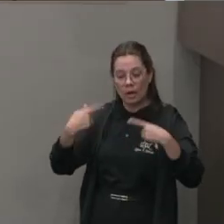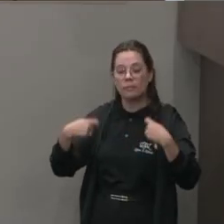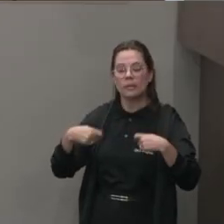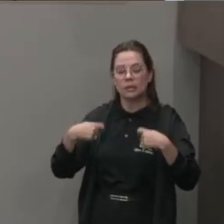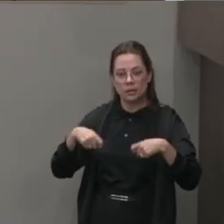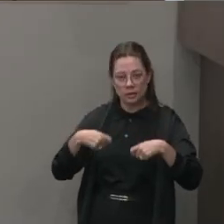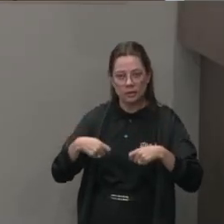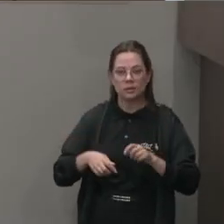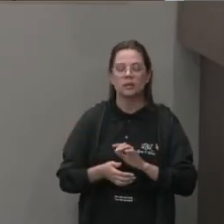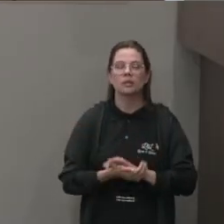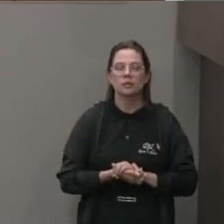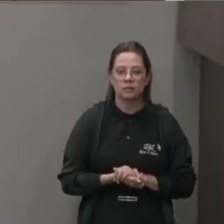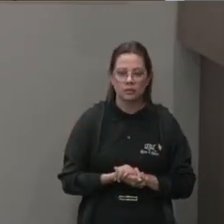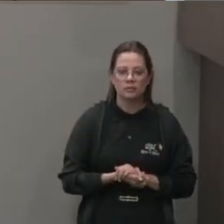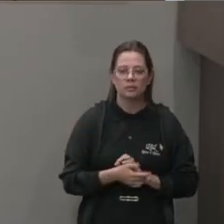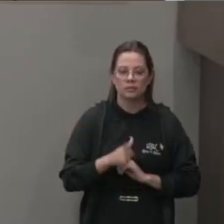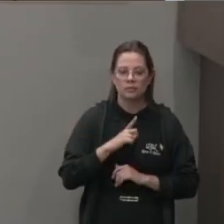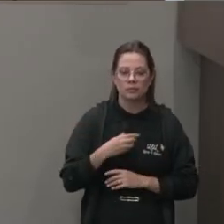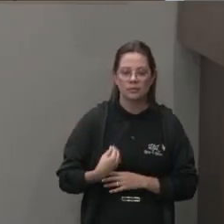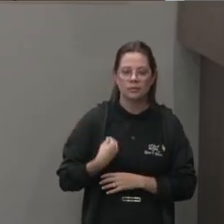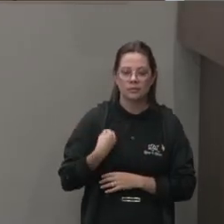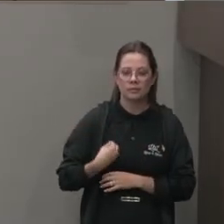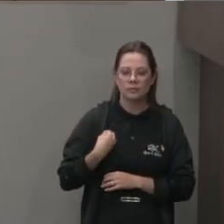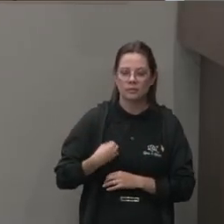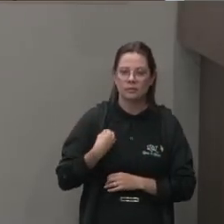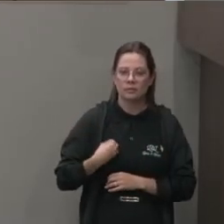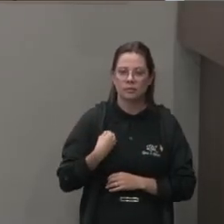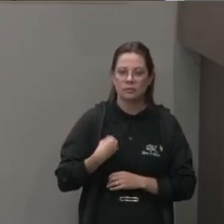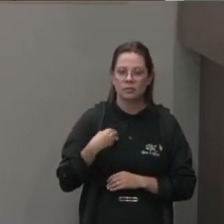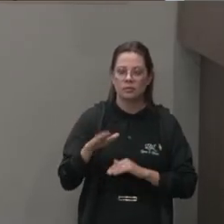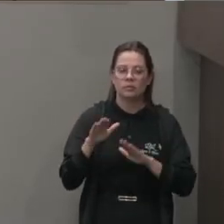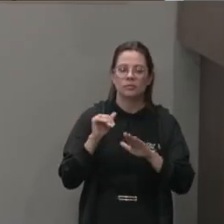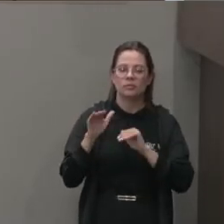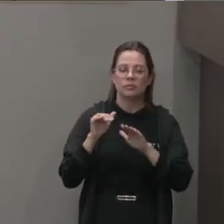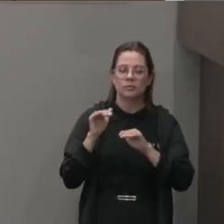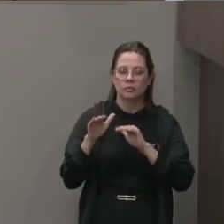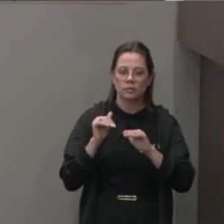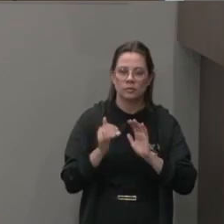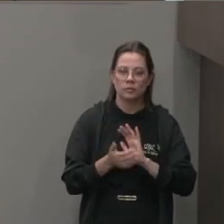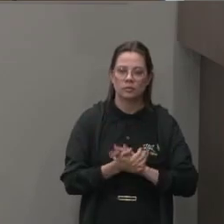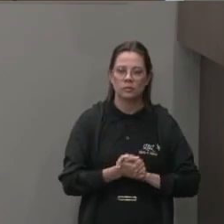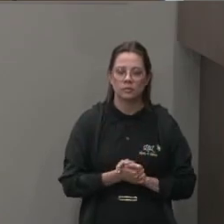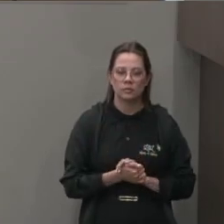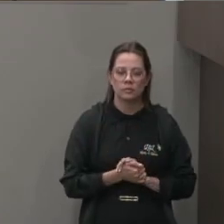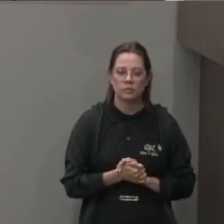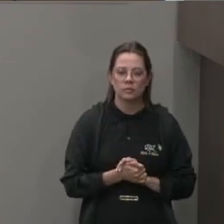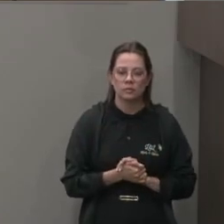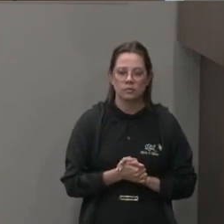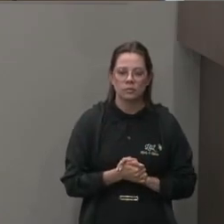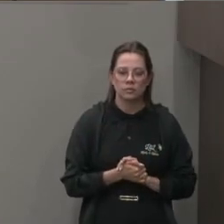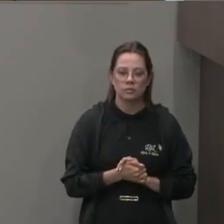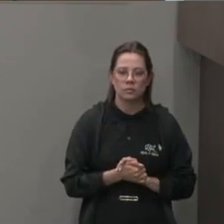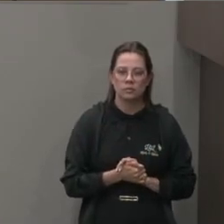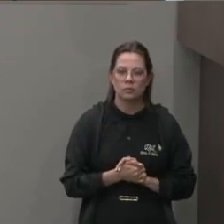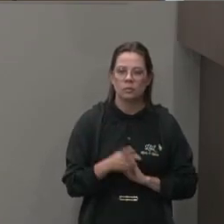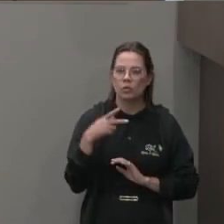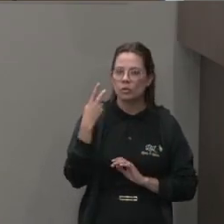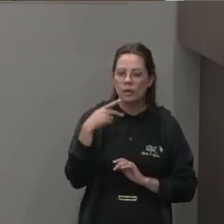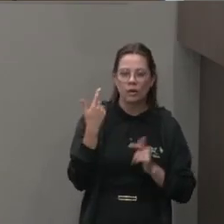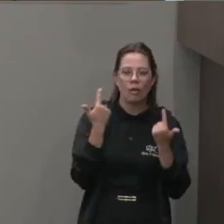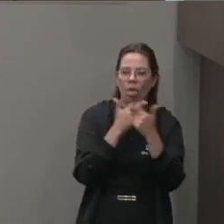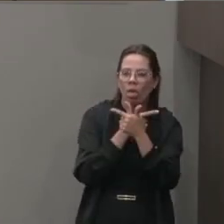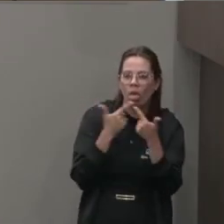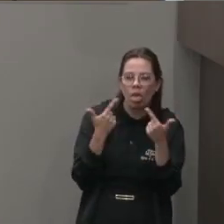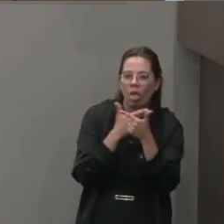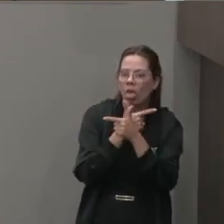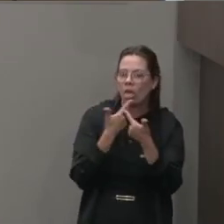necessita estar para que ele possa ser chamado, né? Por outro lado, essa